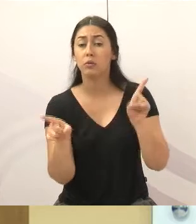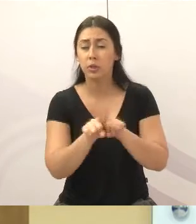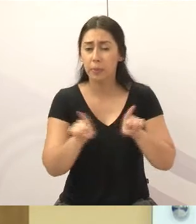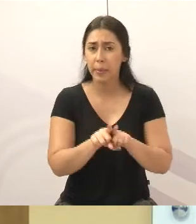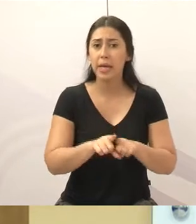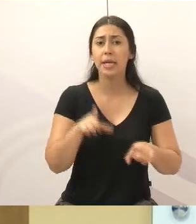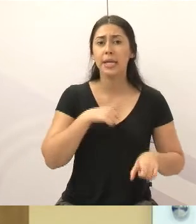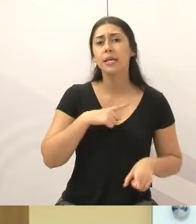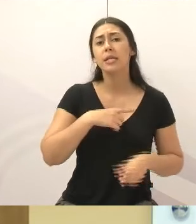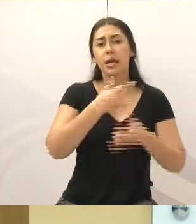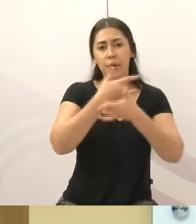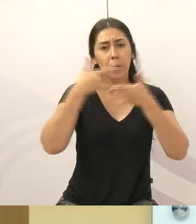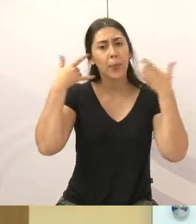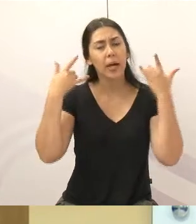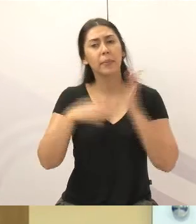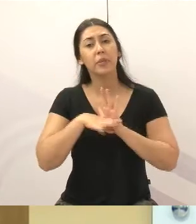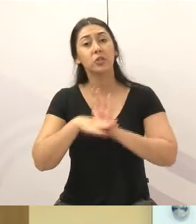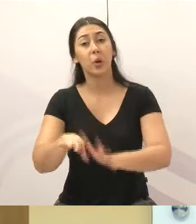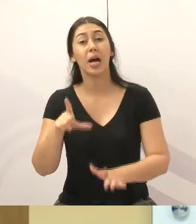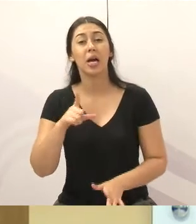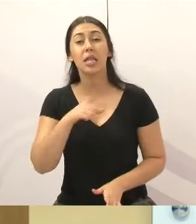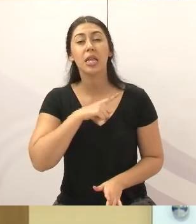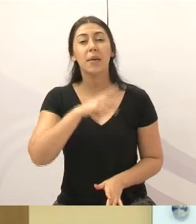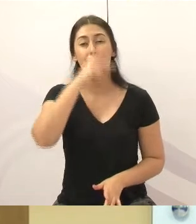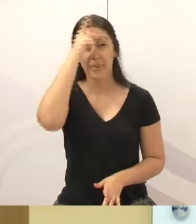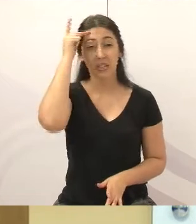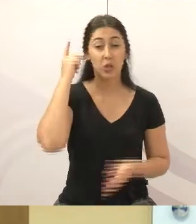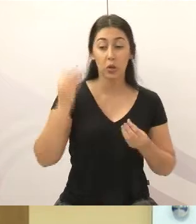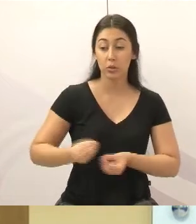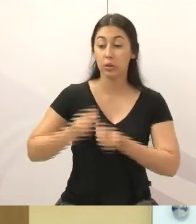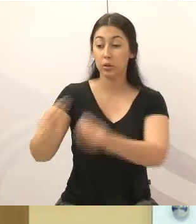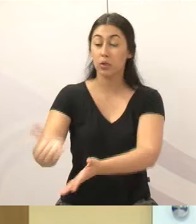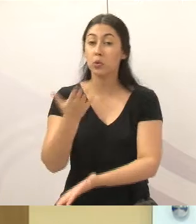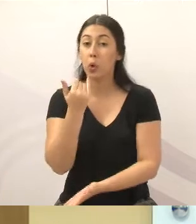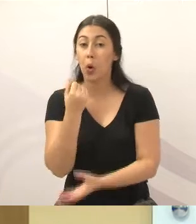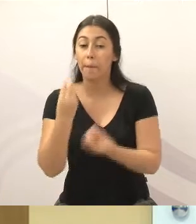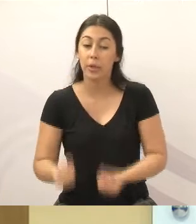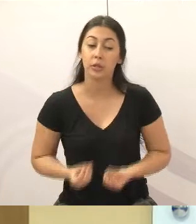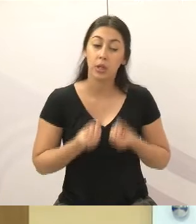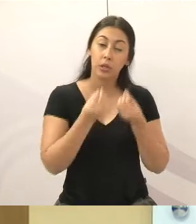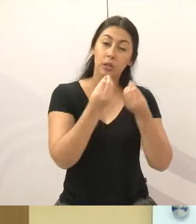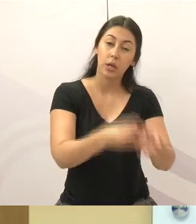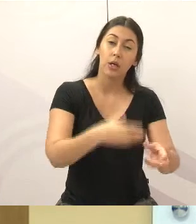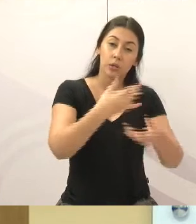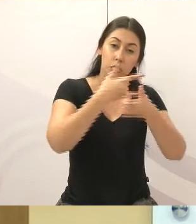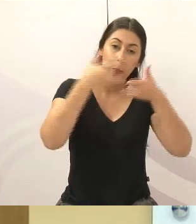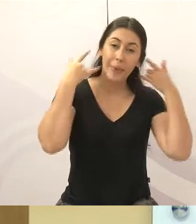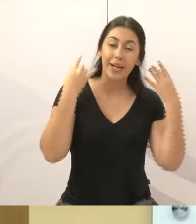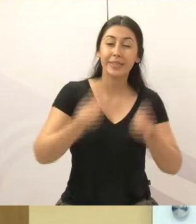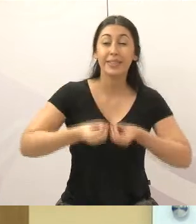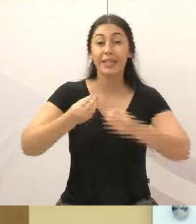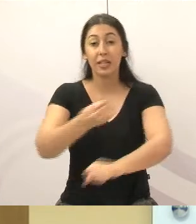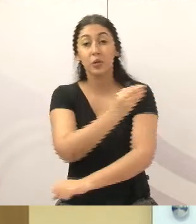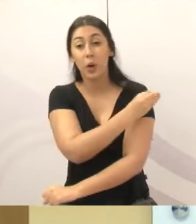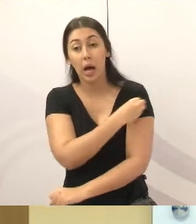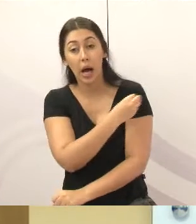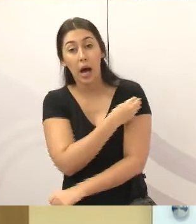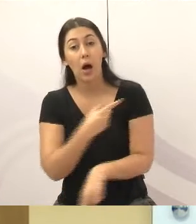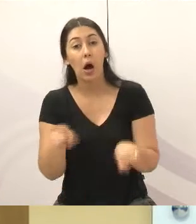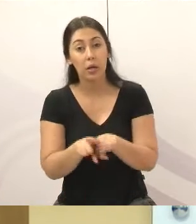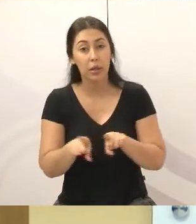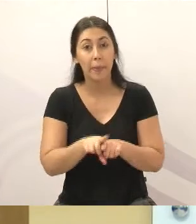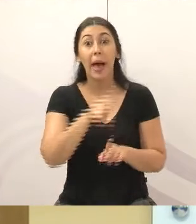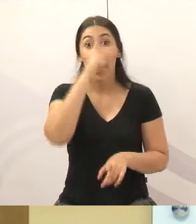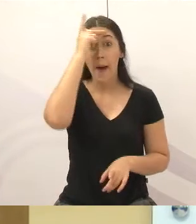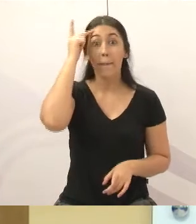mostrado solidária. As pessoas estão doando alimento, as pessoas estão doando máscaras, as pessoas estão doando álcool em gel, as pessoas estão